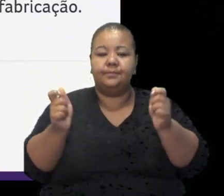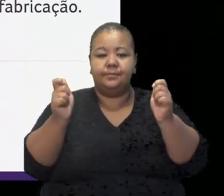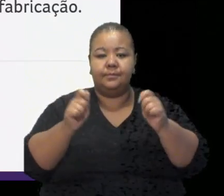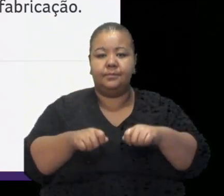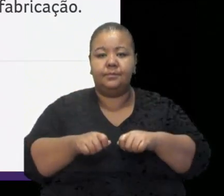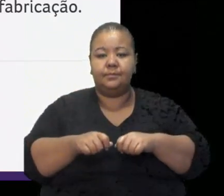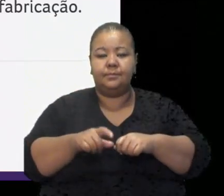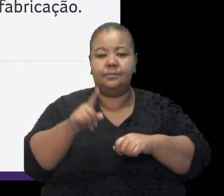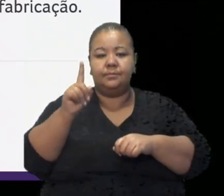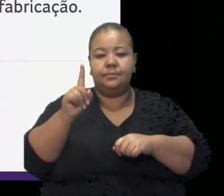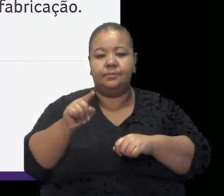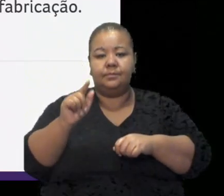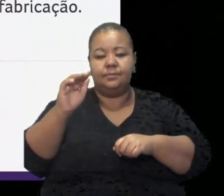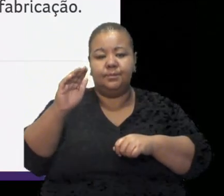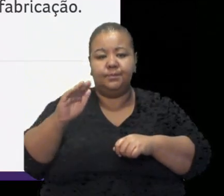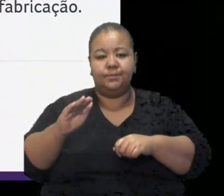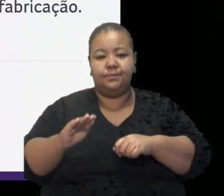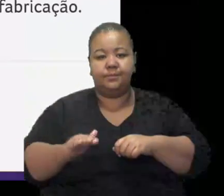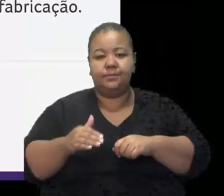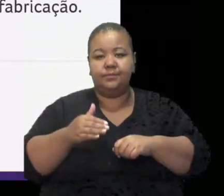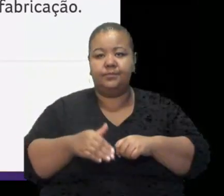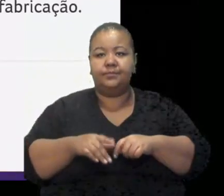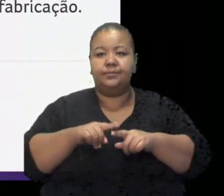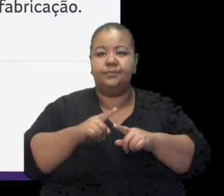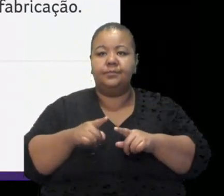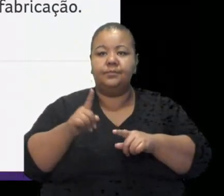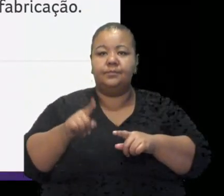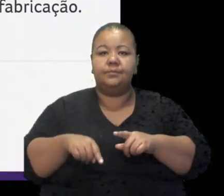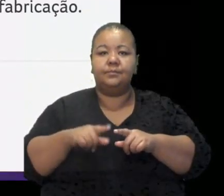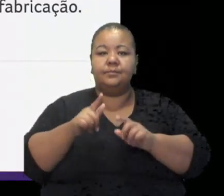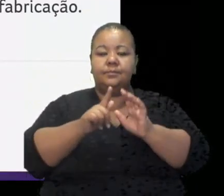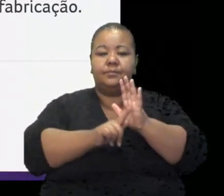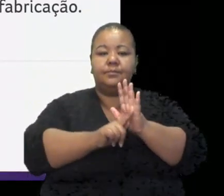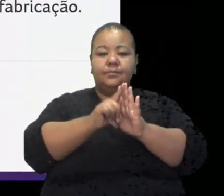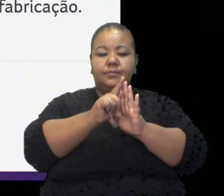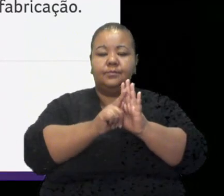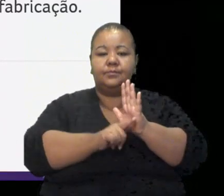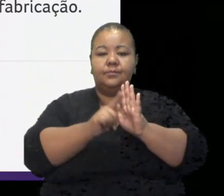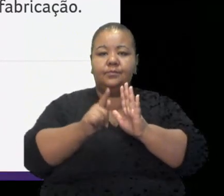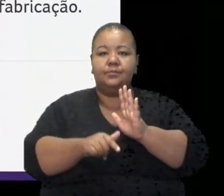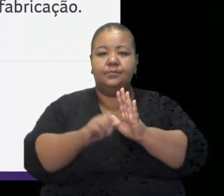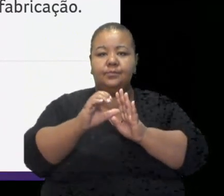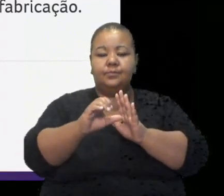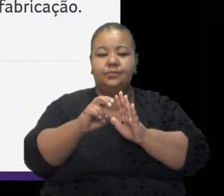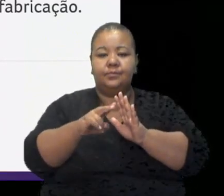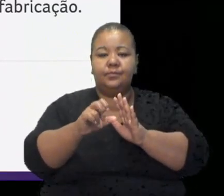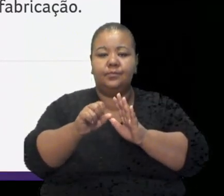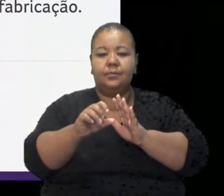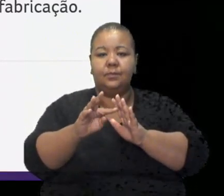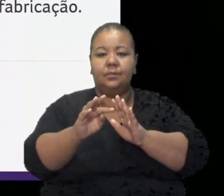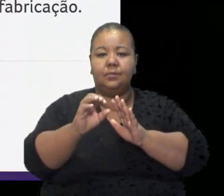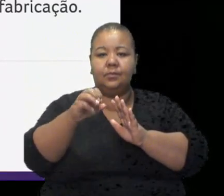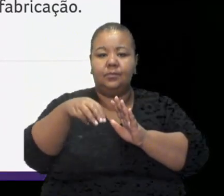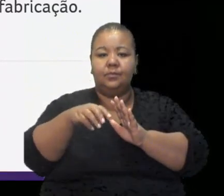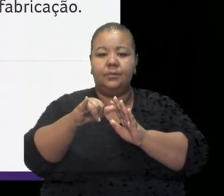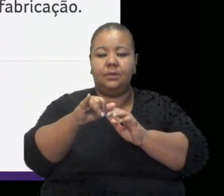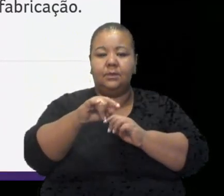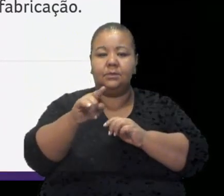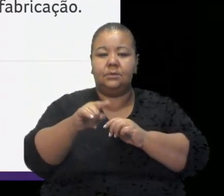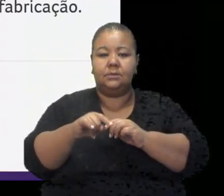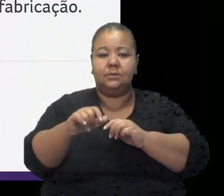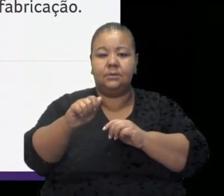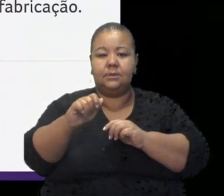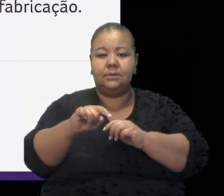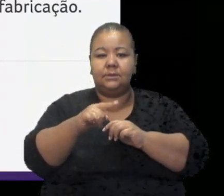eficiência geralmente é baixa, mas com um alto grau de customização. Eu consigo fazer produtos únicos, né?